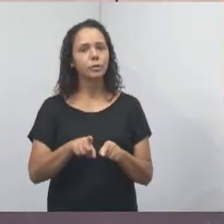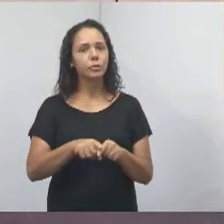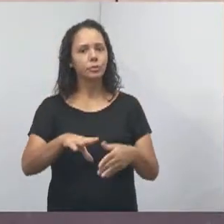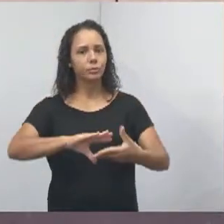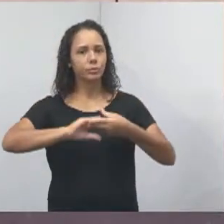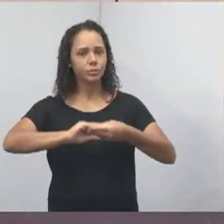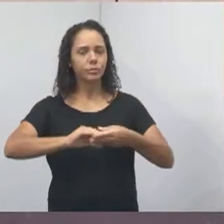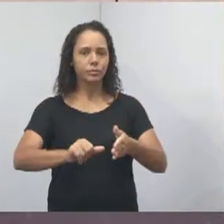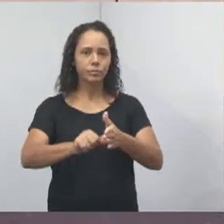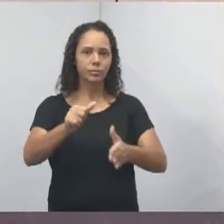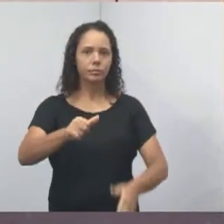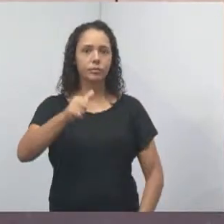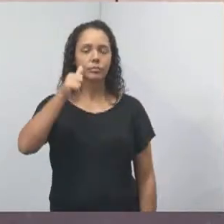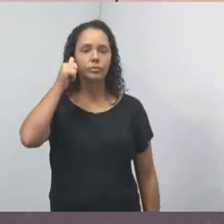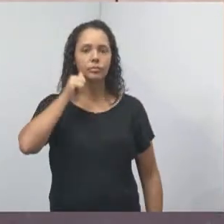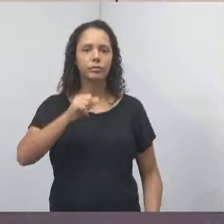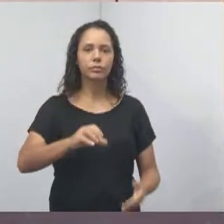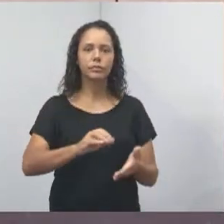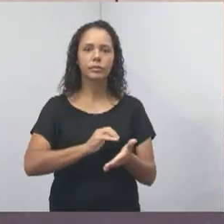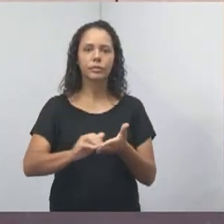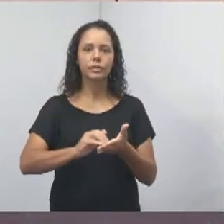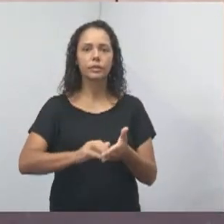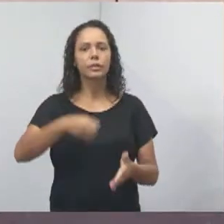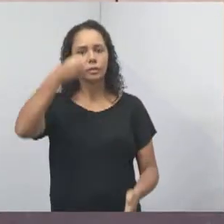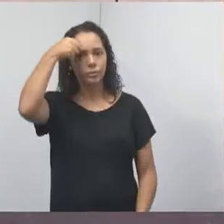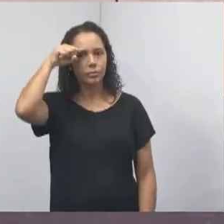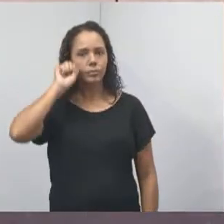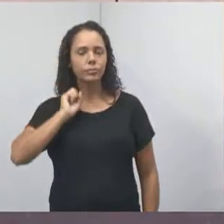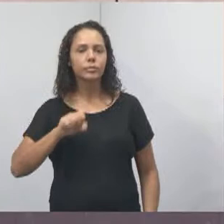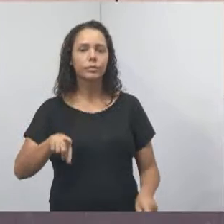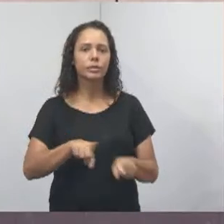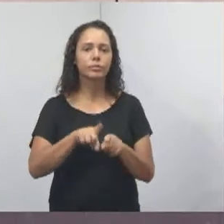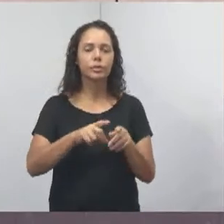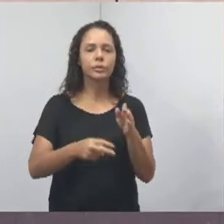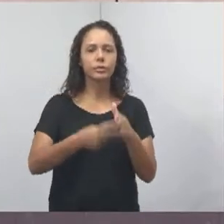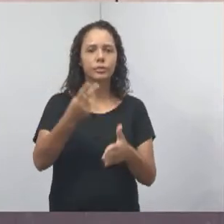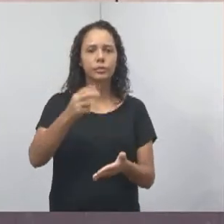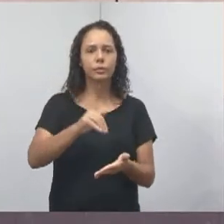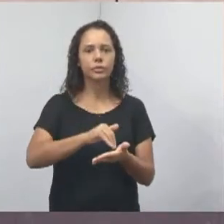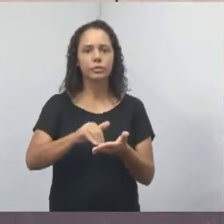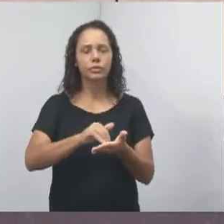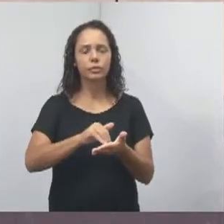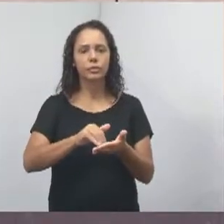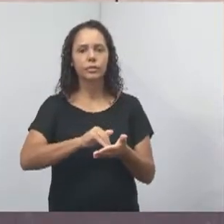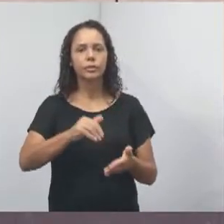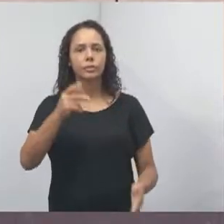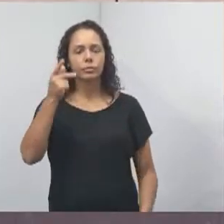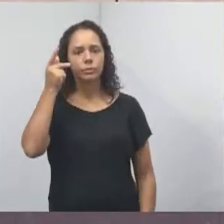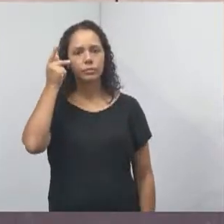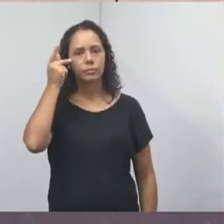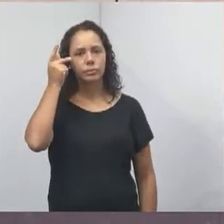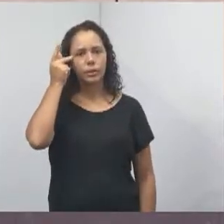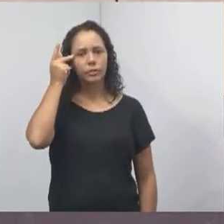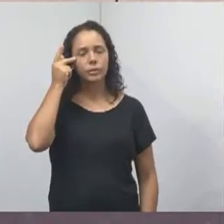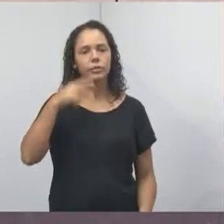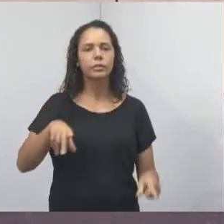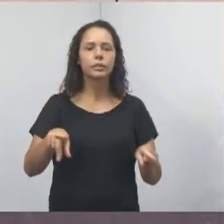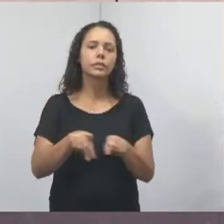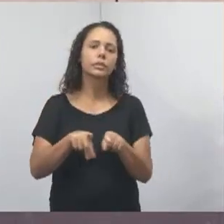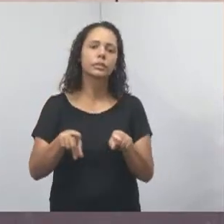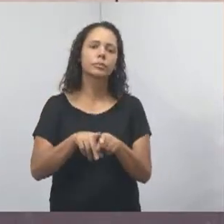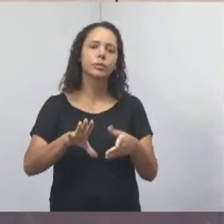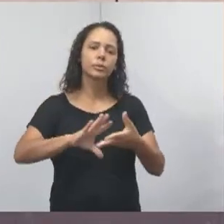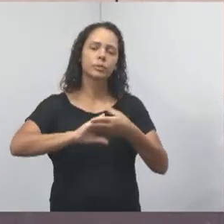secretária, vereadora Sônia, cumprimentar também o segundo secretário, vereador Paulinho do Esporte, e, na pessoa de